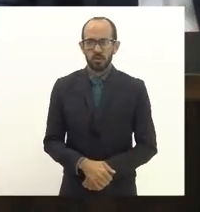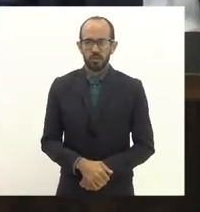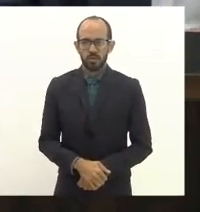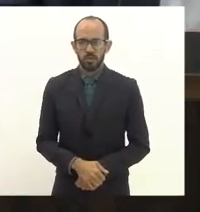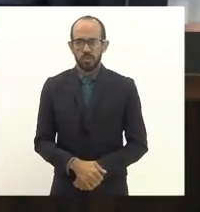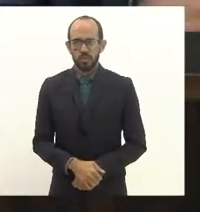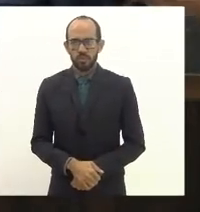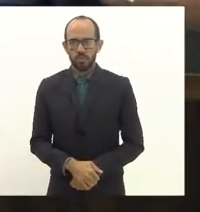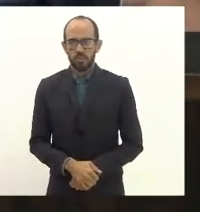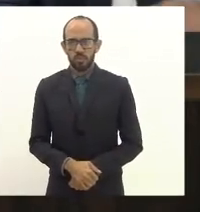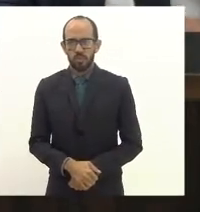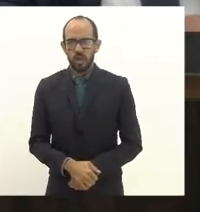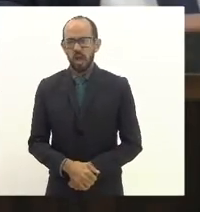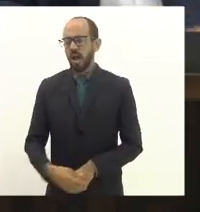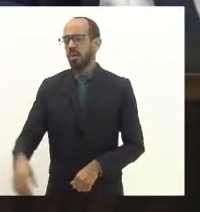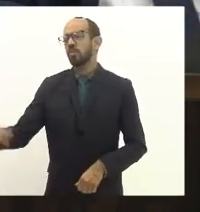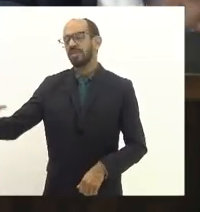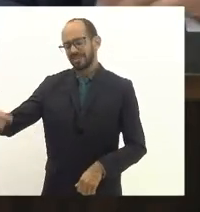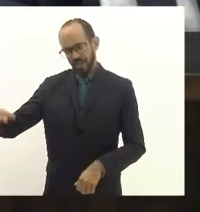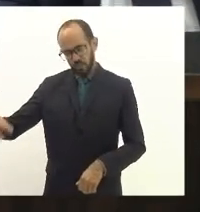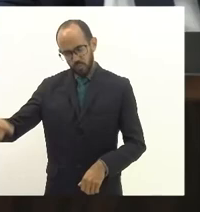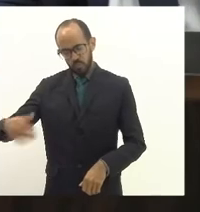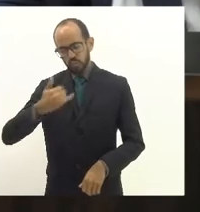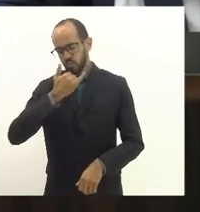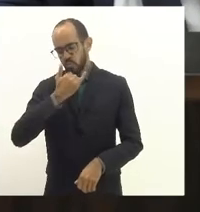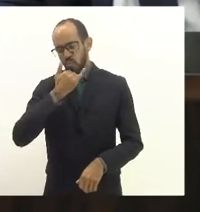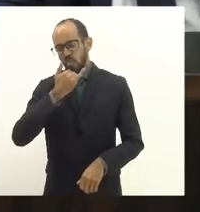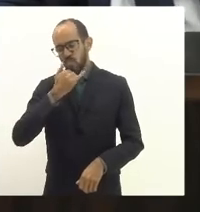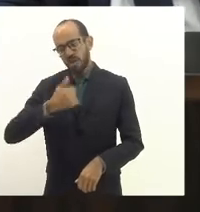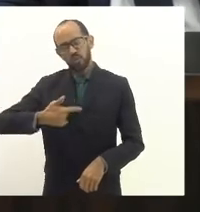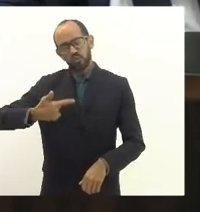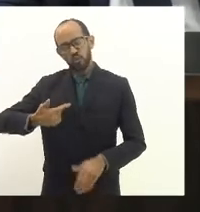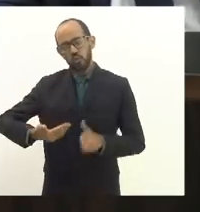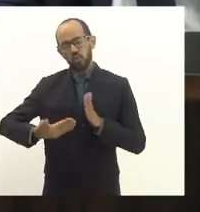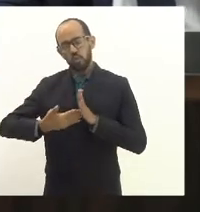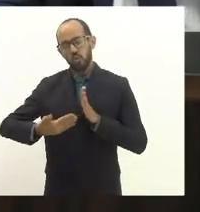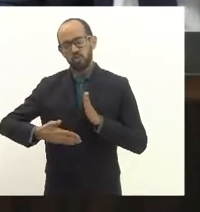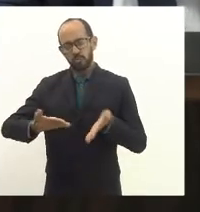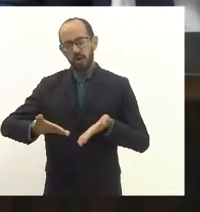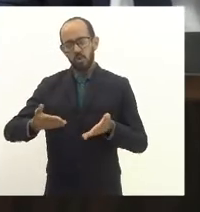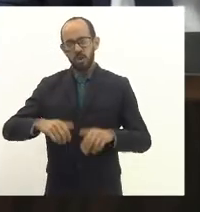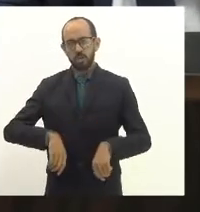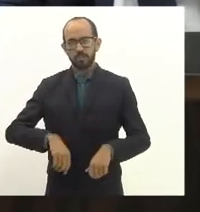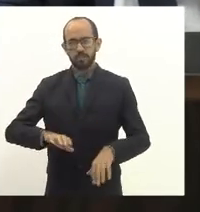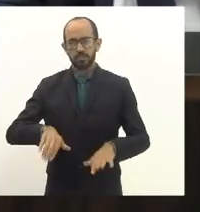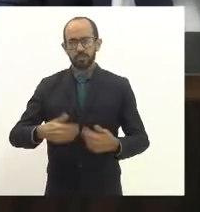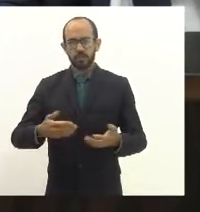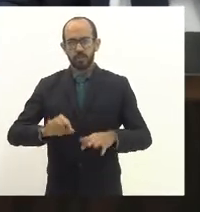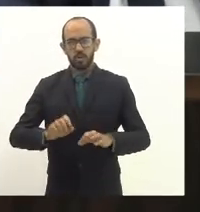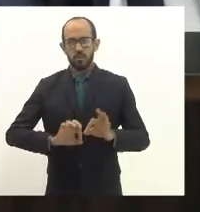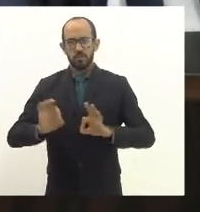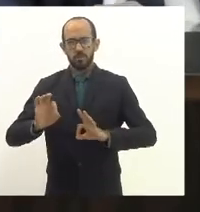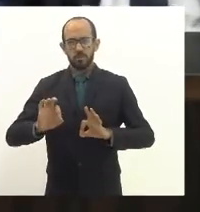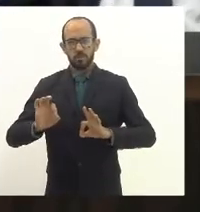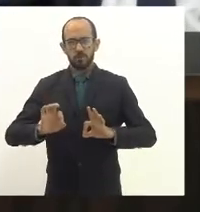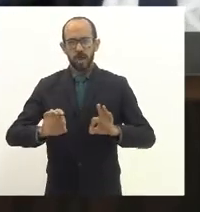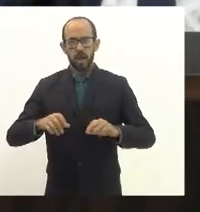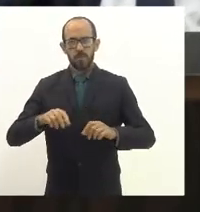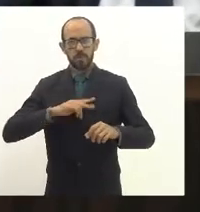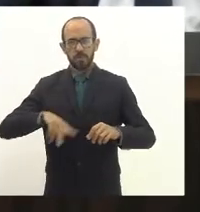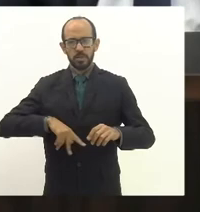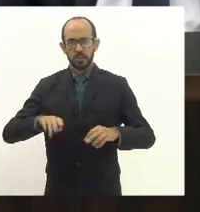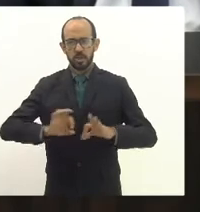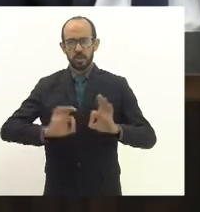peraí. Foi o último, tá certo, foi da última sessão. É o penúltimo, é da quarta. Isso. Então, a presidência, antes de encerrar os trabalhos, chama os trabalhos à